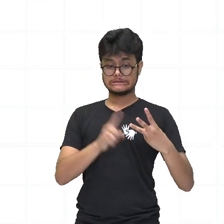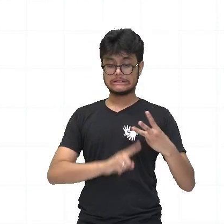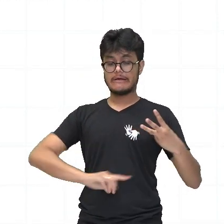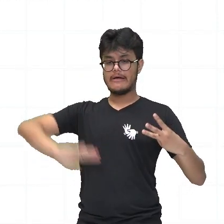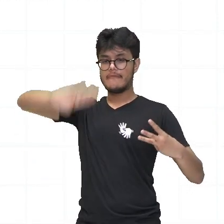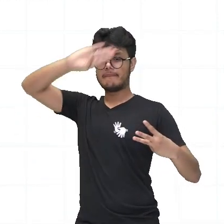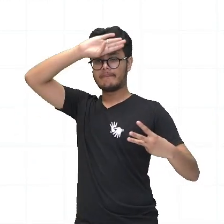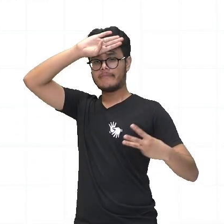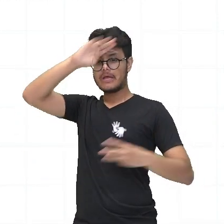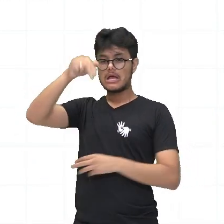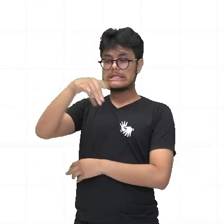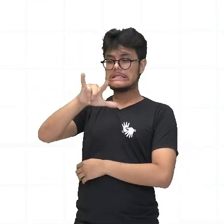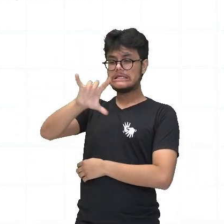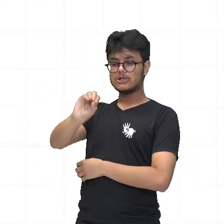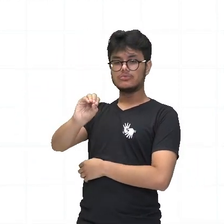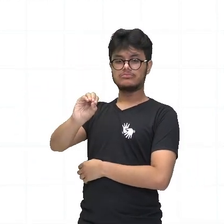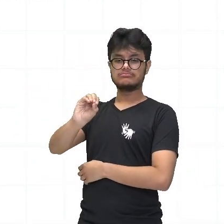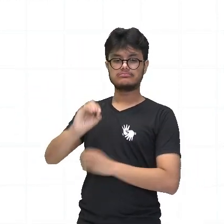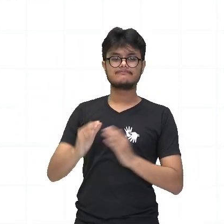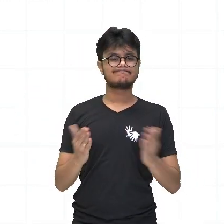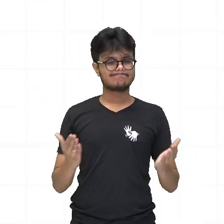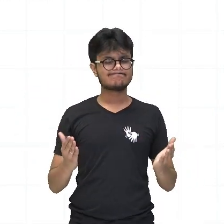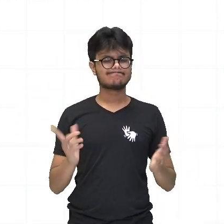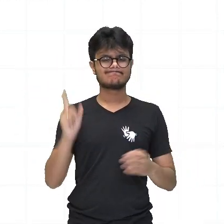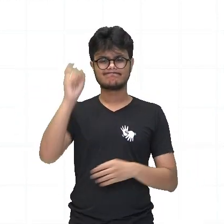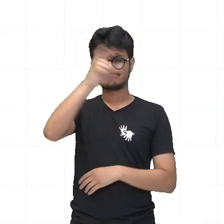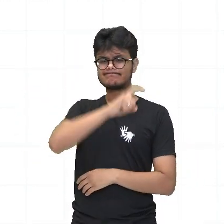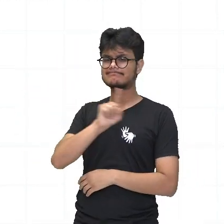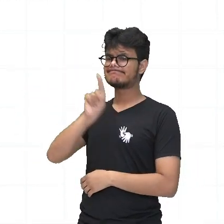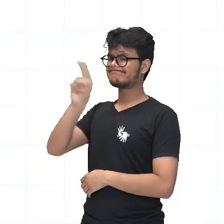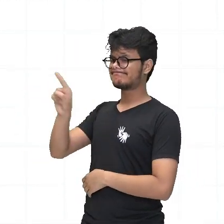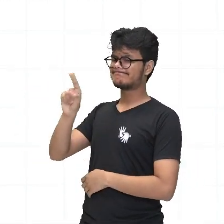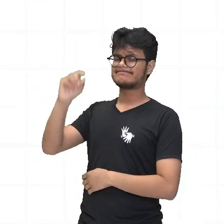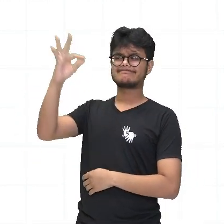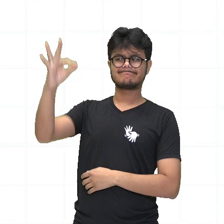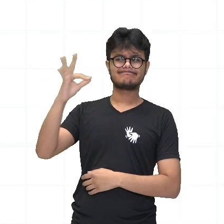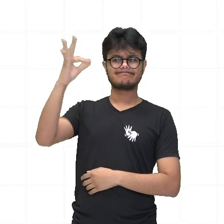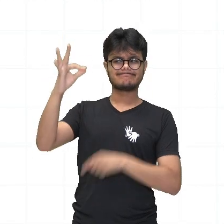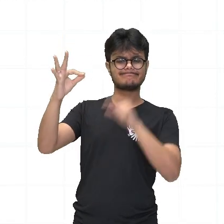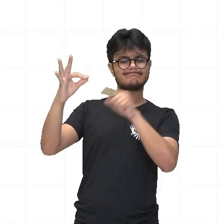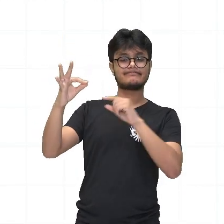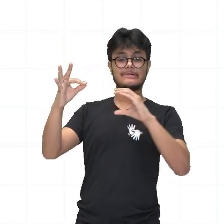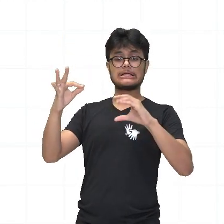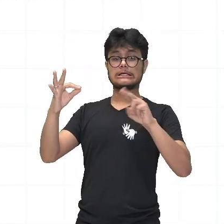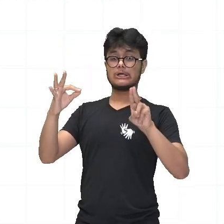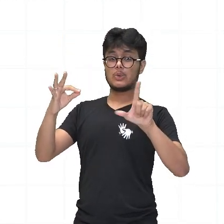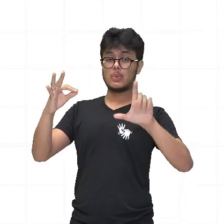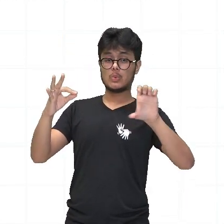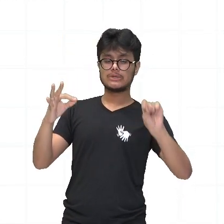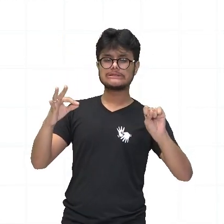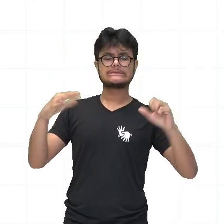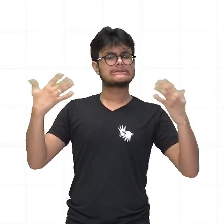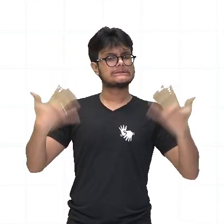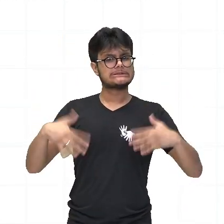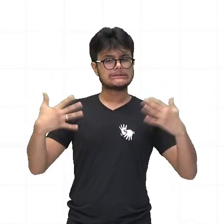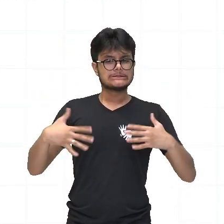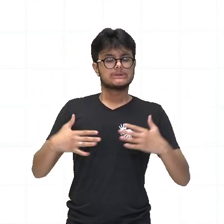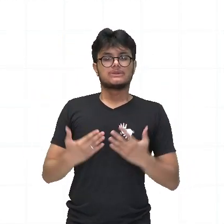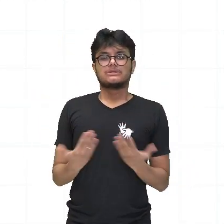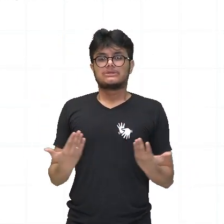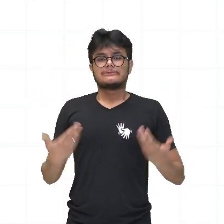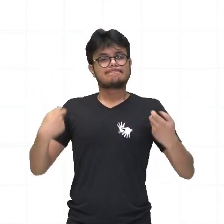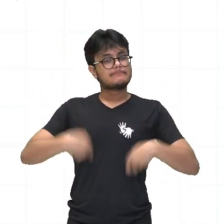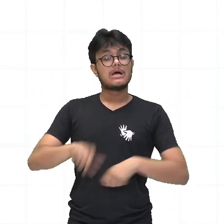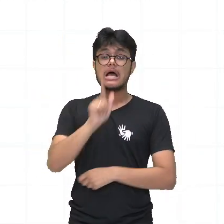ocidental também, Então, no caso do Culex, ele também é um mosquito que ele vai se reproduzir, né? Ele precisa